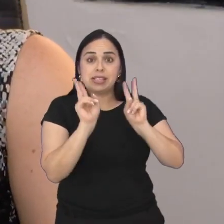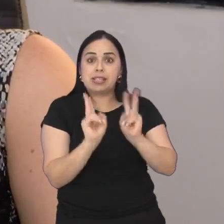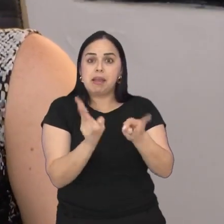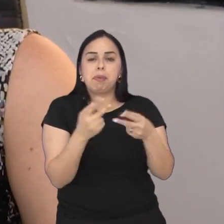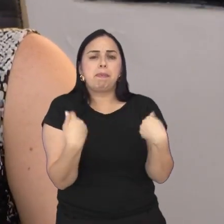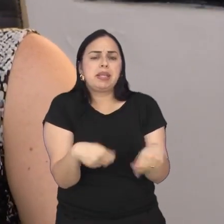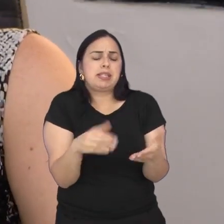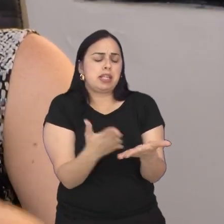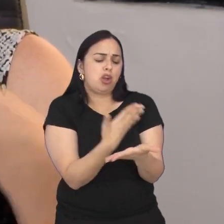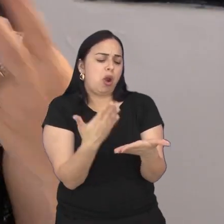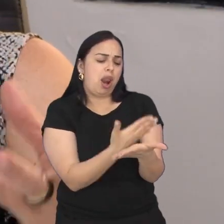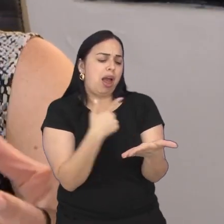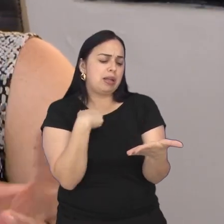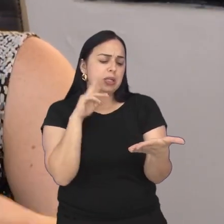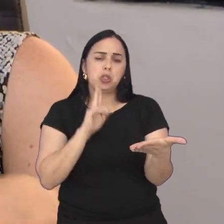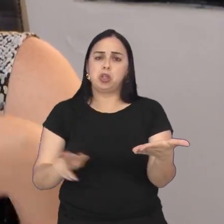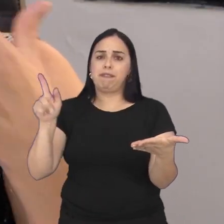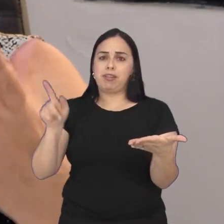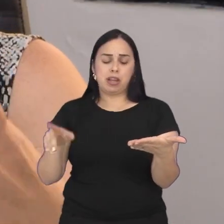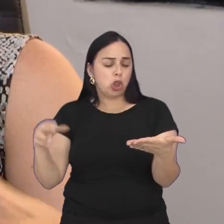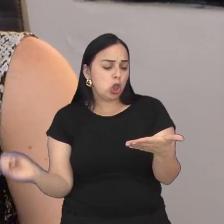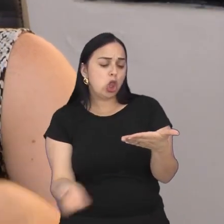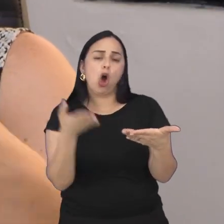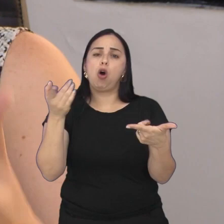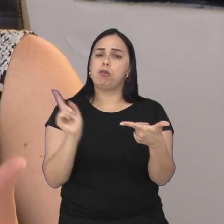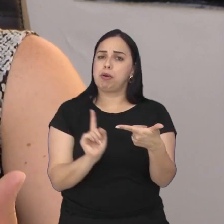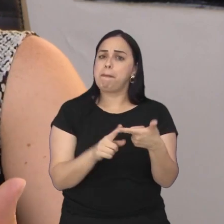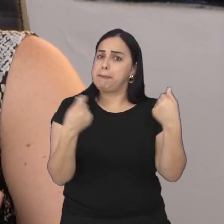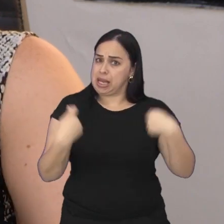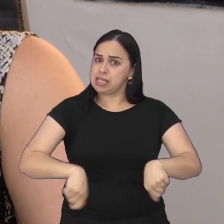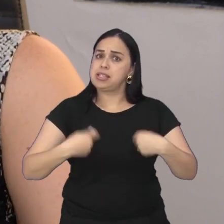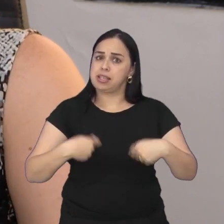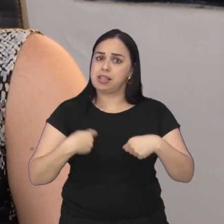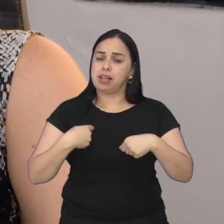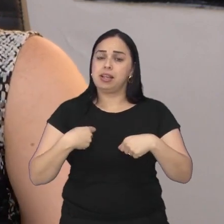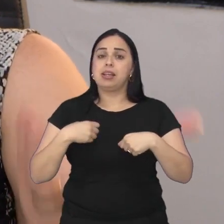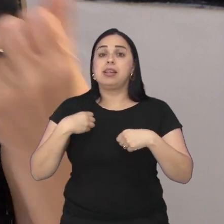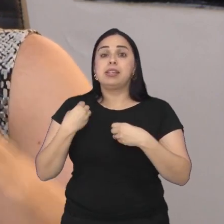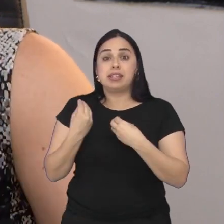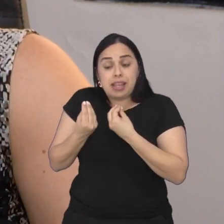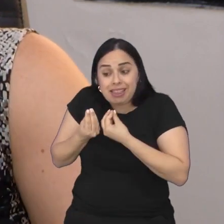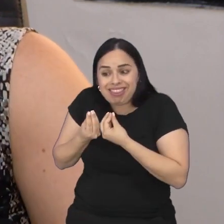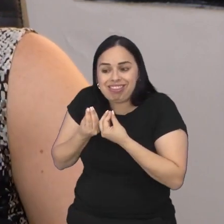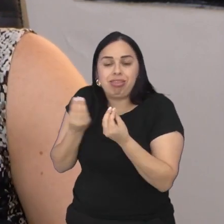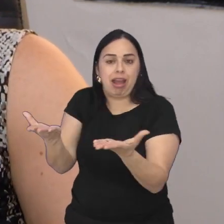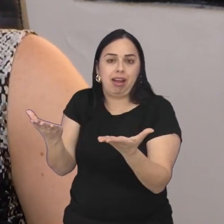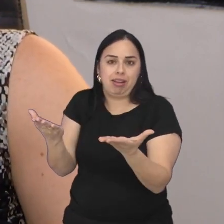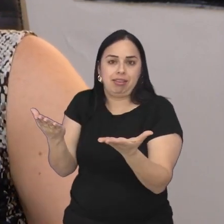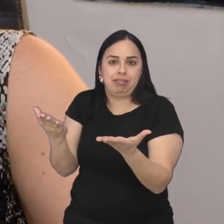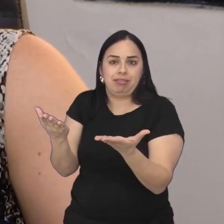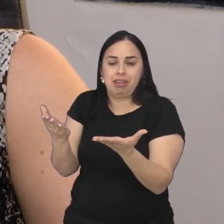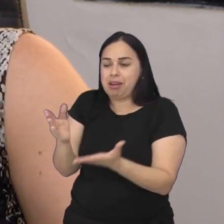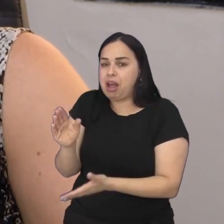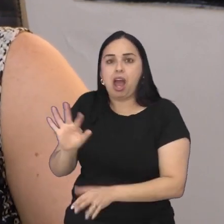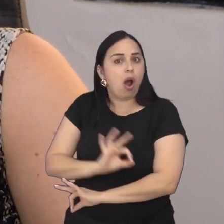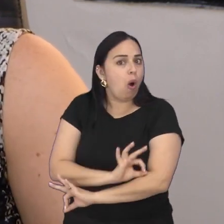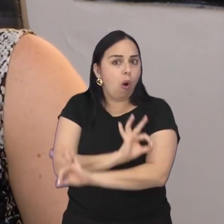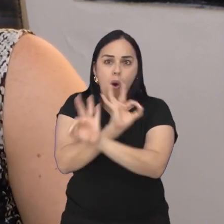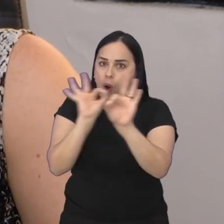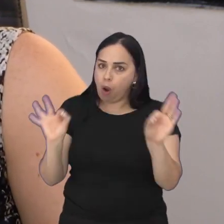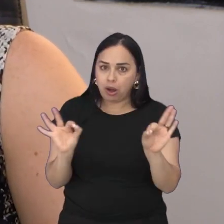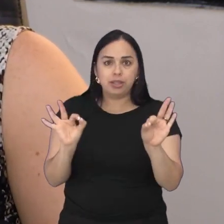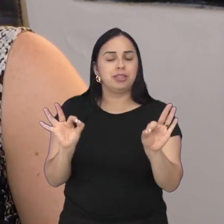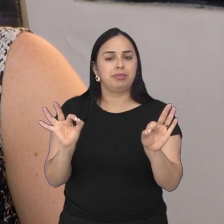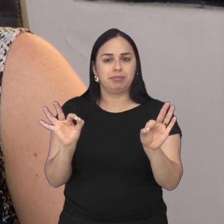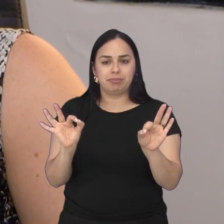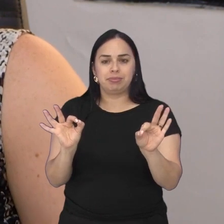professor, ele sempre precisa ter um livro a mais, um livro diferente, um livro novo. E se você traz isso para o professor e oferece isso ao